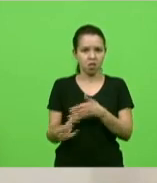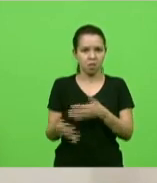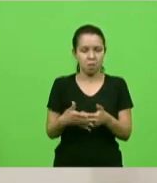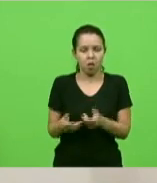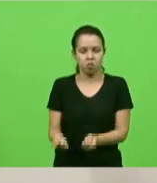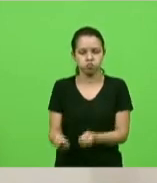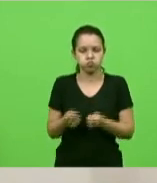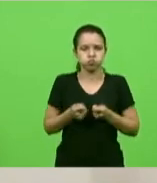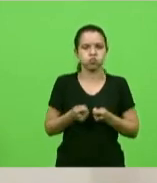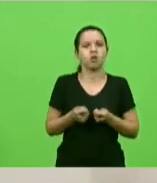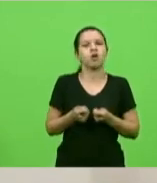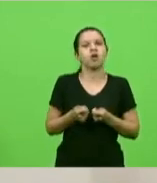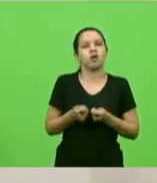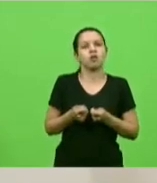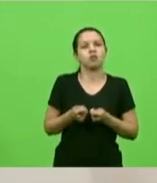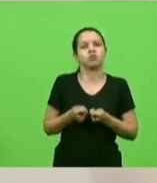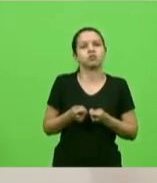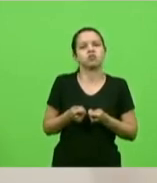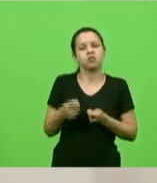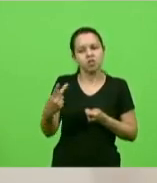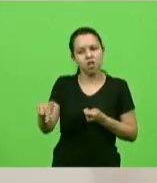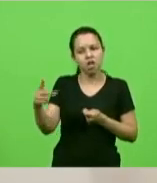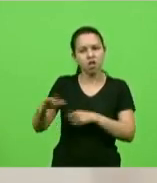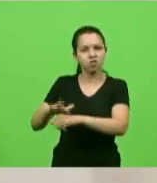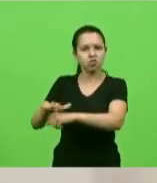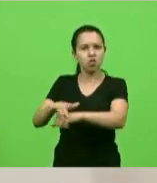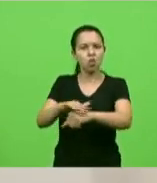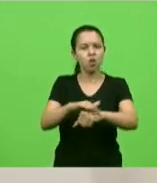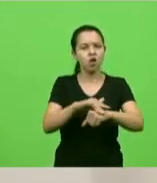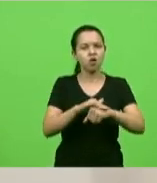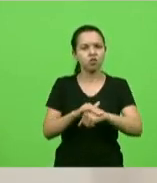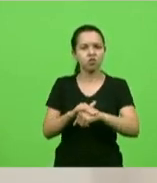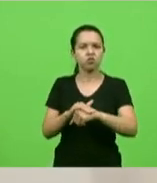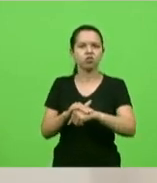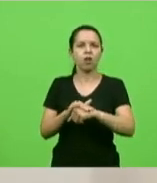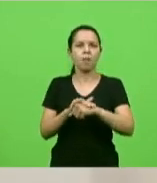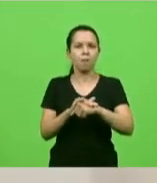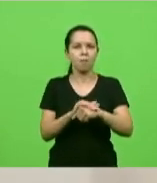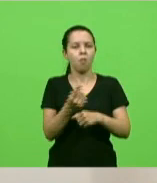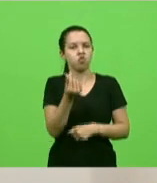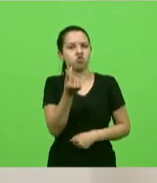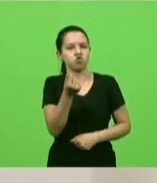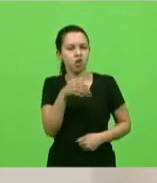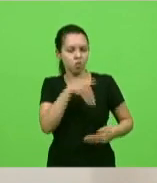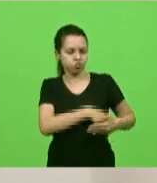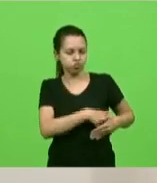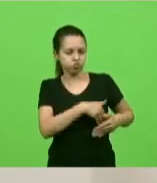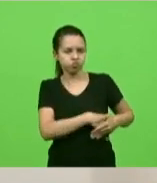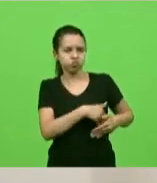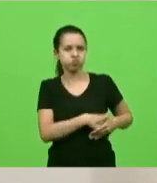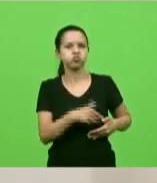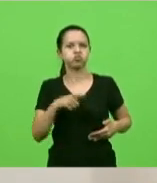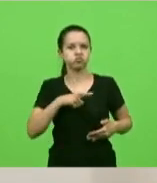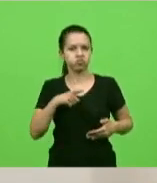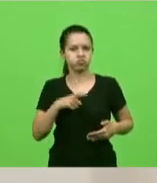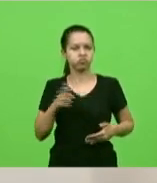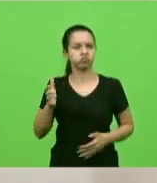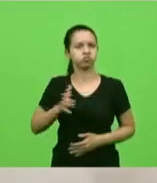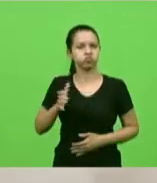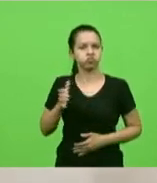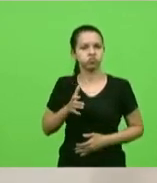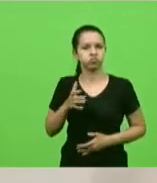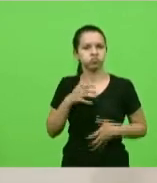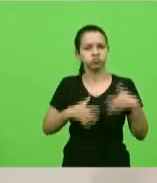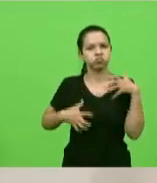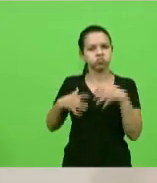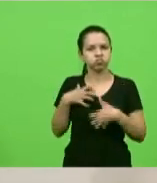doentes ar, em prol de manter os bolsos cheios diante do desespero e da pressa